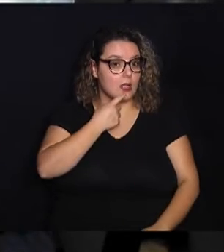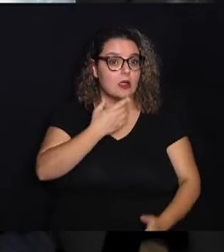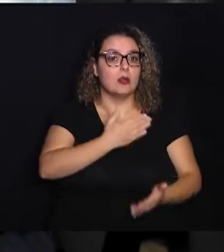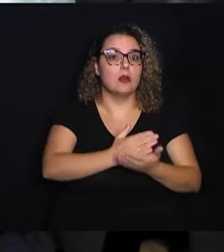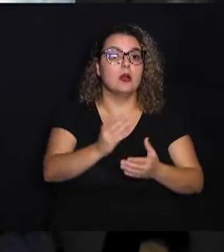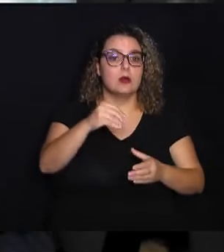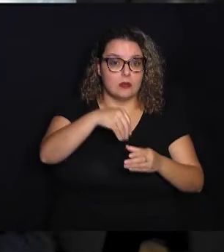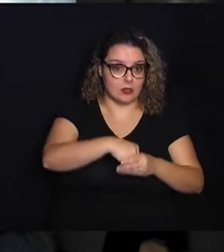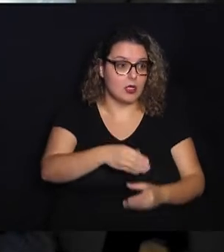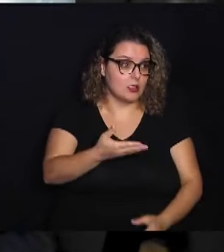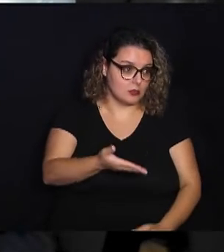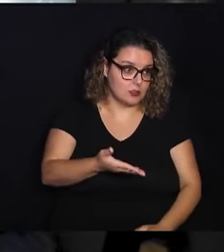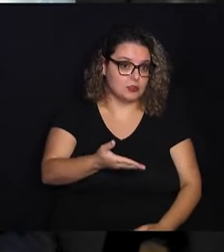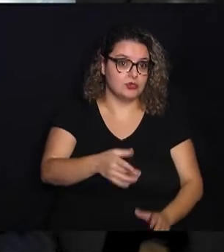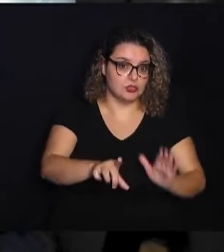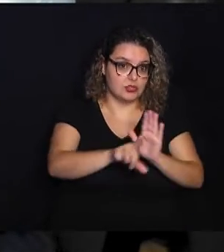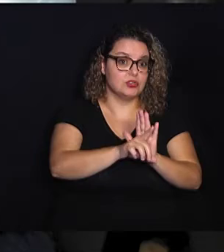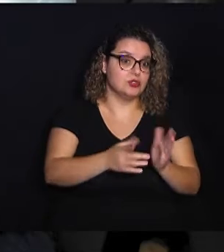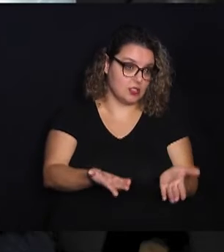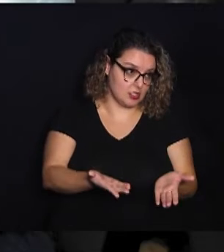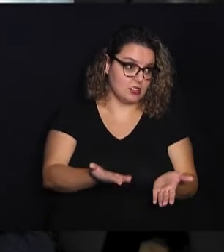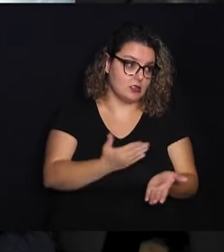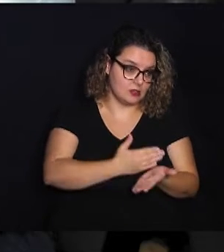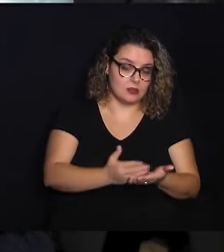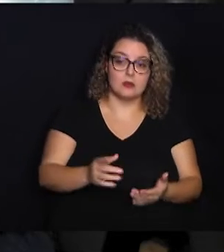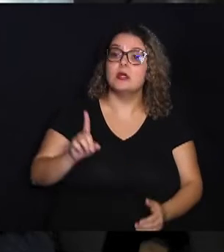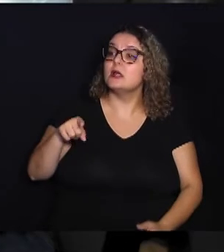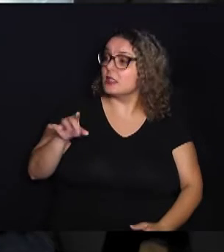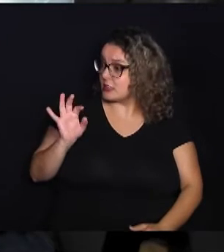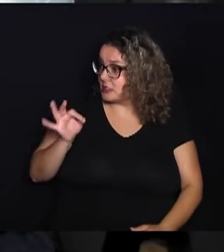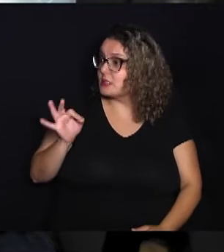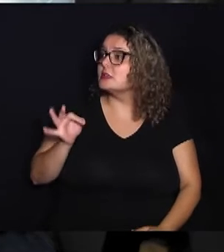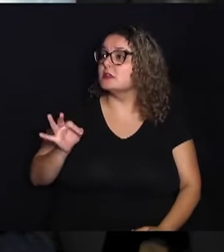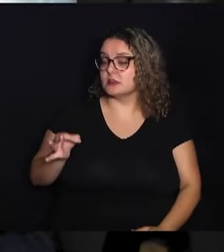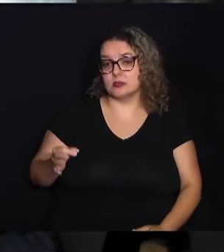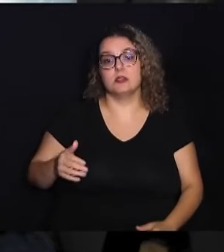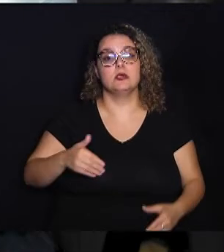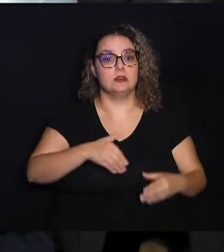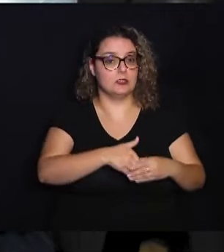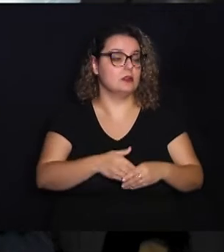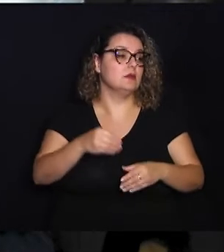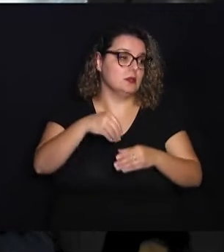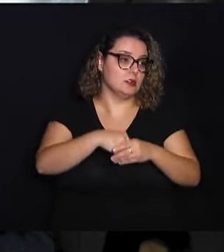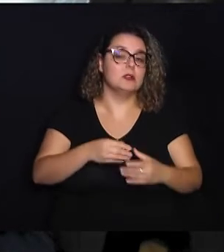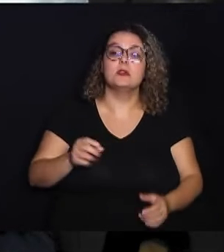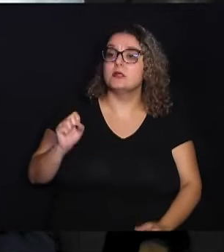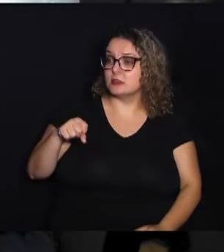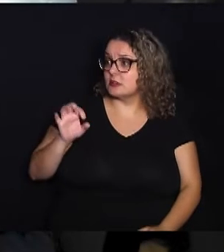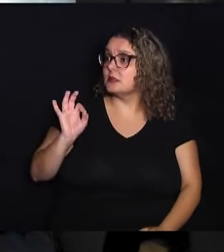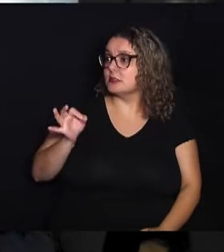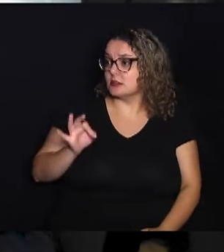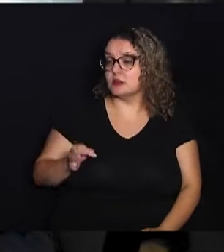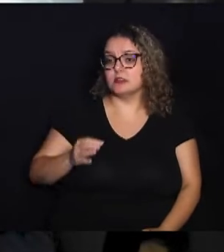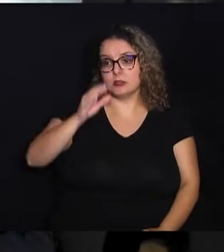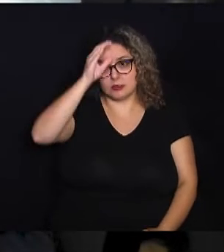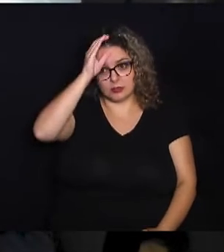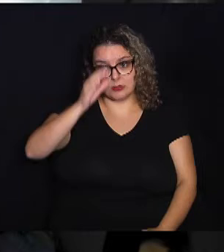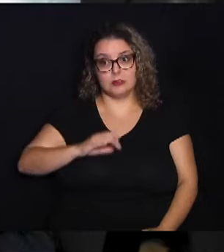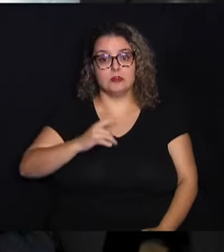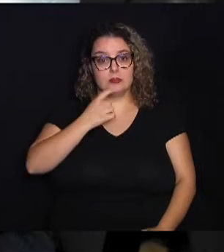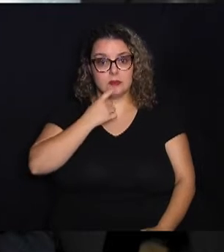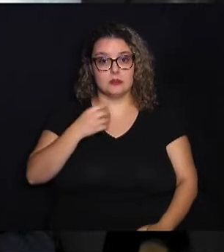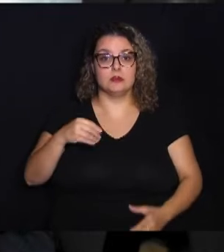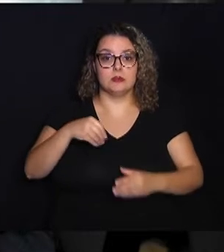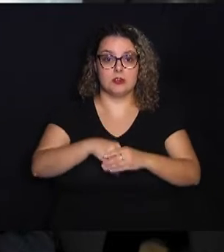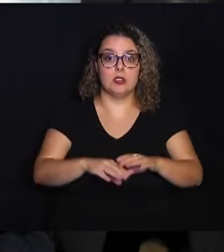elas começam através, muitas vezes, de leis, né? Exatamente. Que são votadas Exatamente. Aqui. E o cidadão campineiro que está na sua